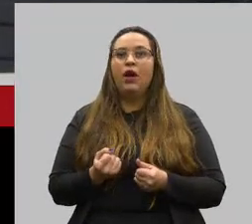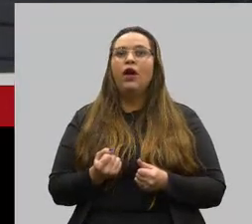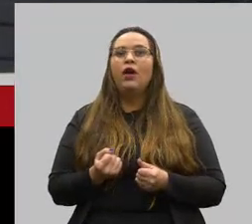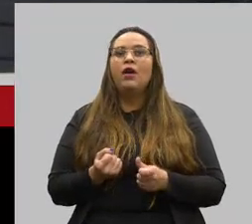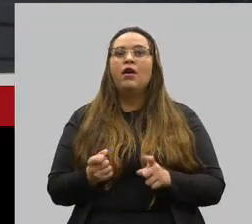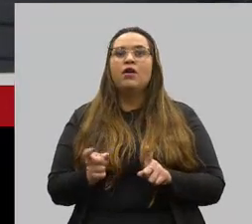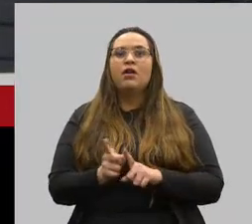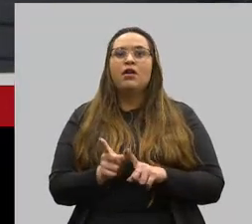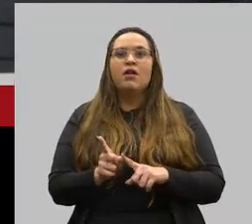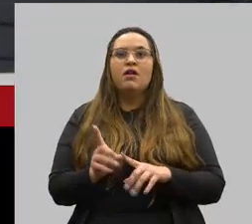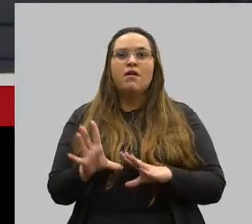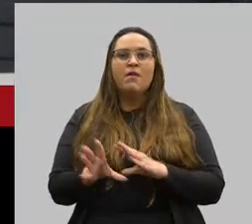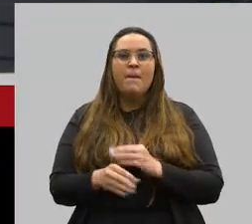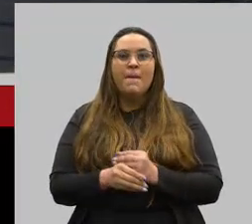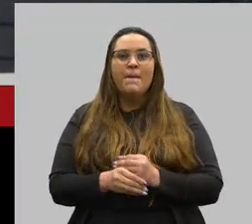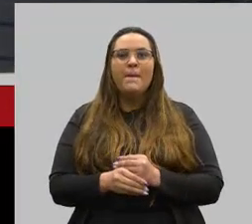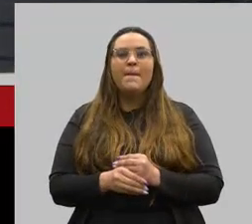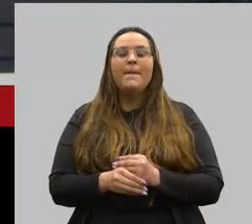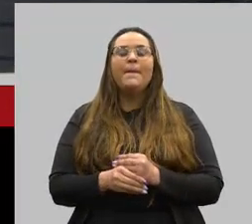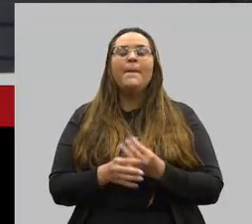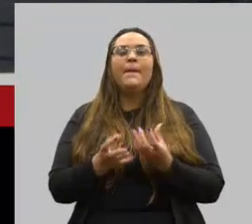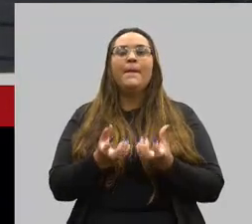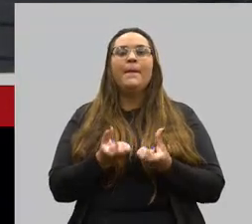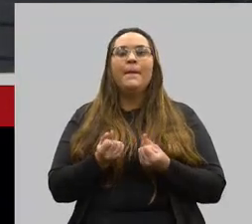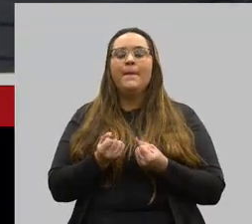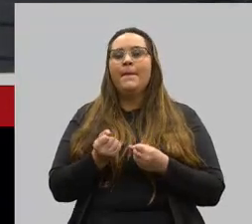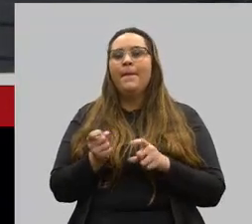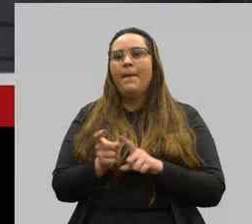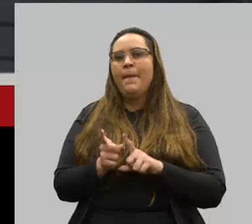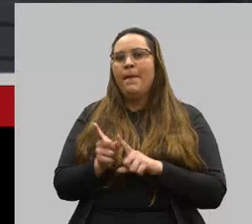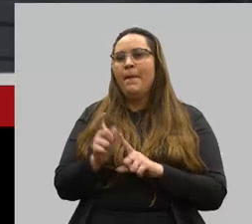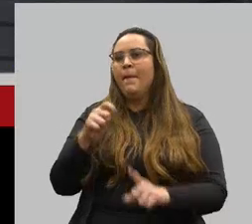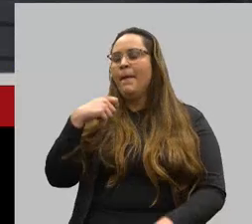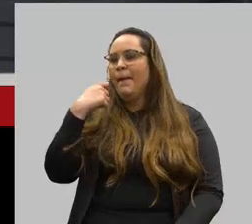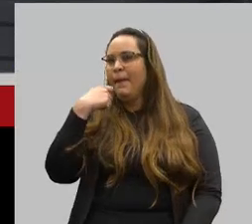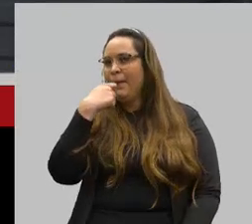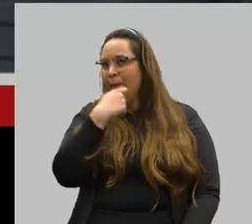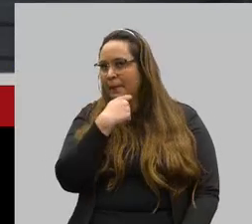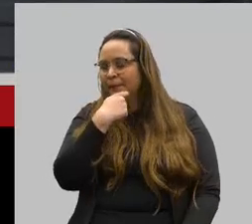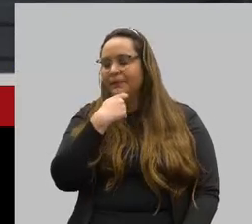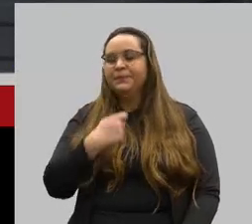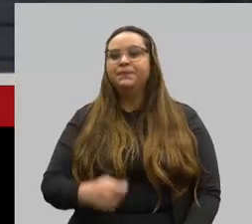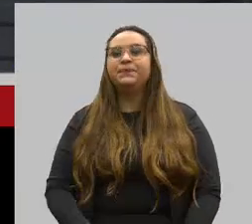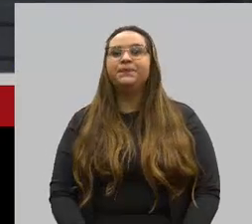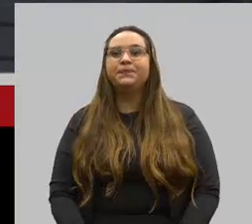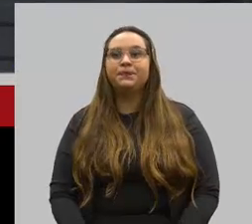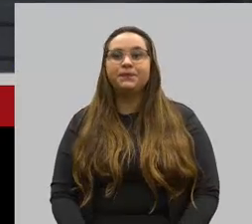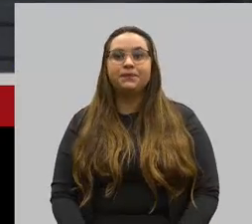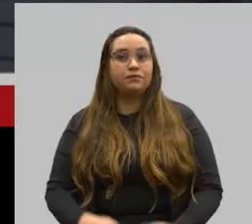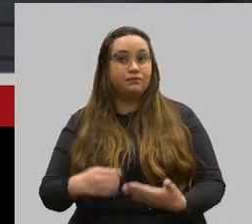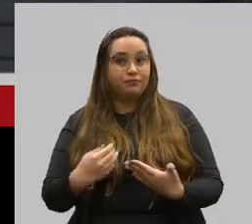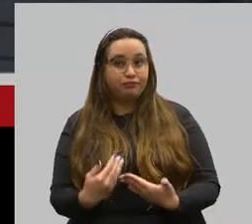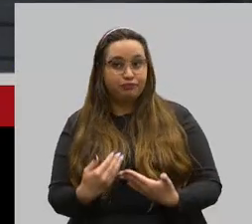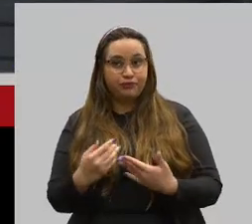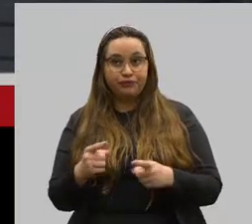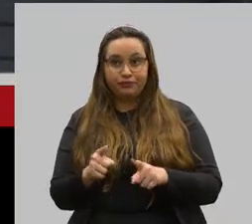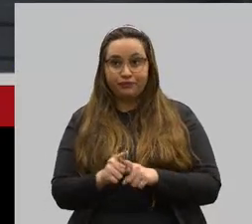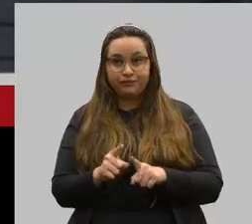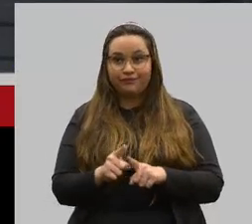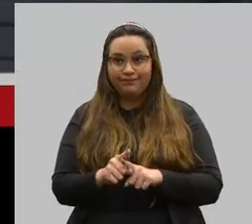suplementar que atende eh no nosso Centro Odontológico e estamos né e buscando eh a